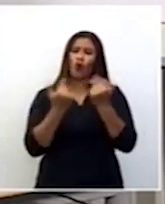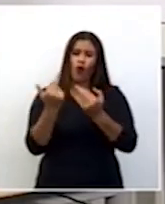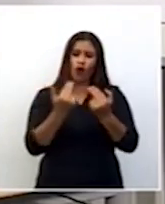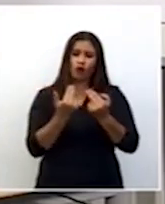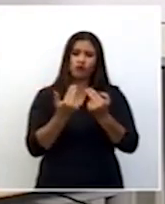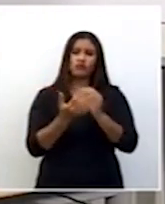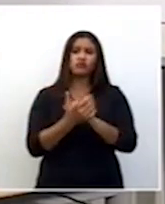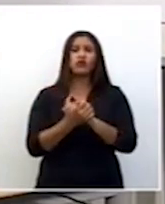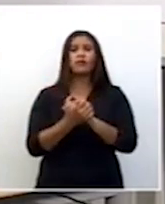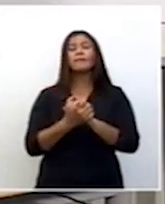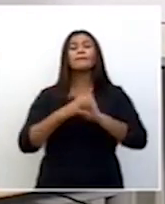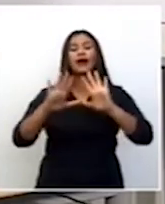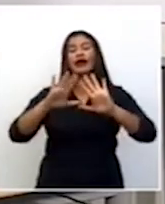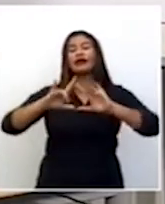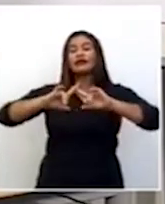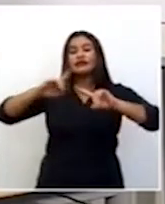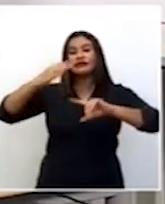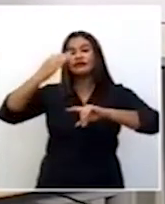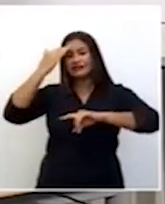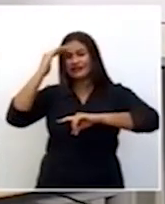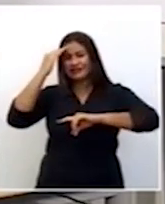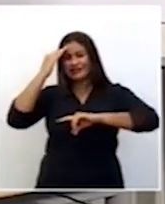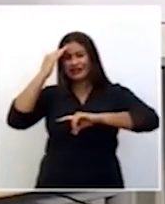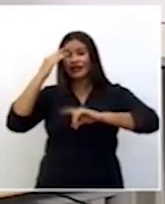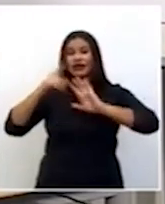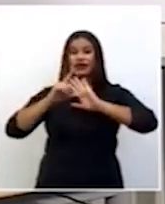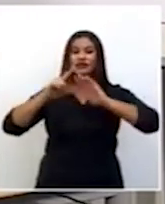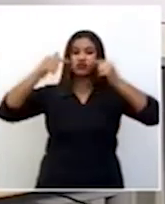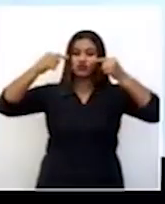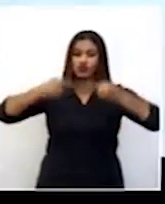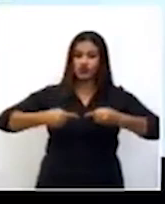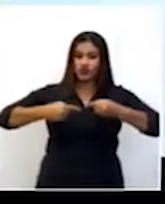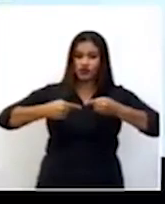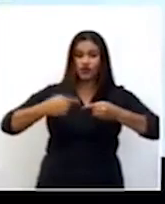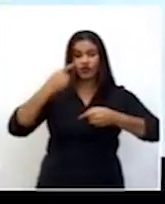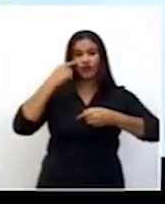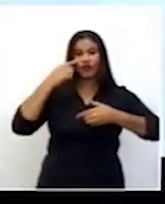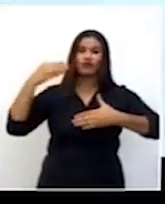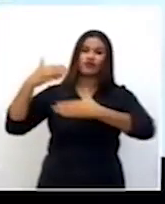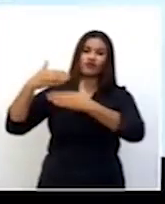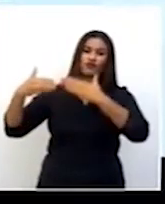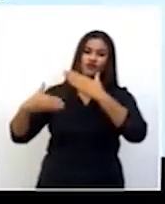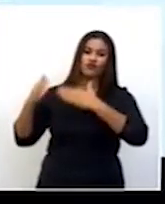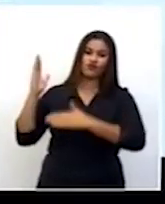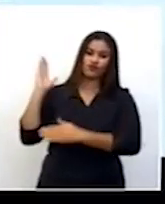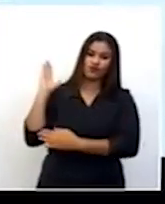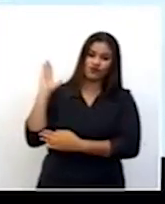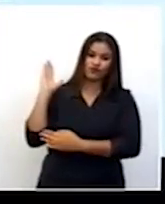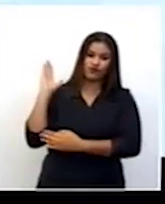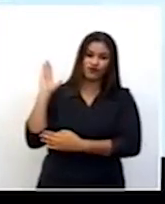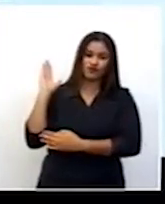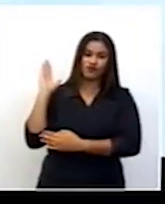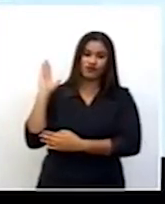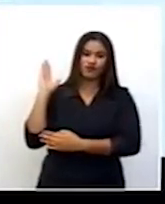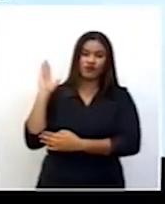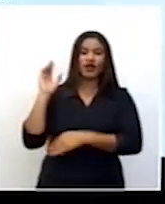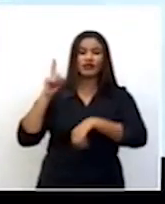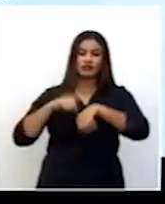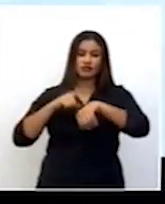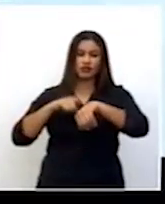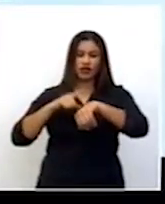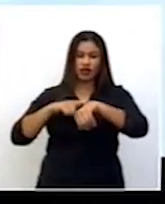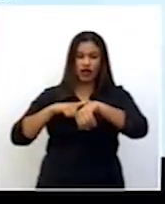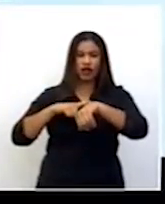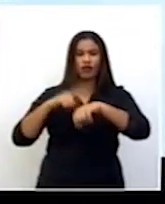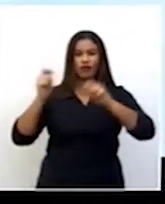que para entender vamos dar primeiro um desafio. Na tela de vocês vai aparecer, e eu vou dar um tempo depois para